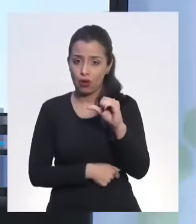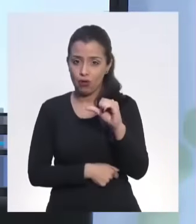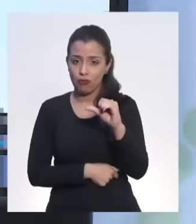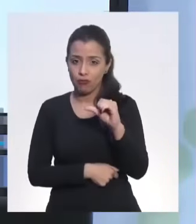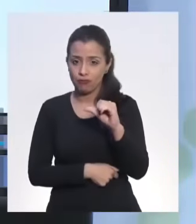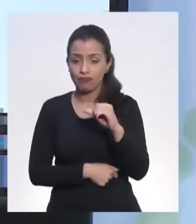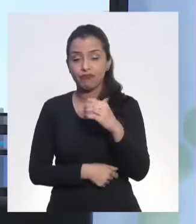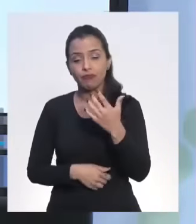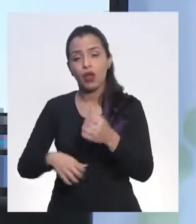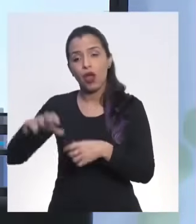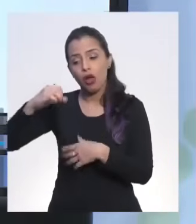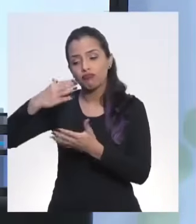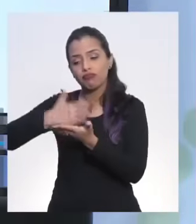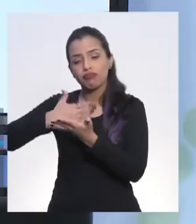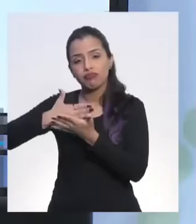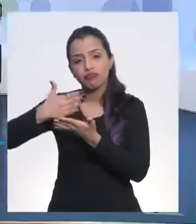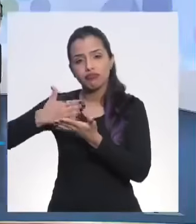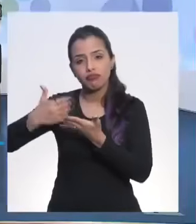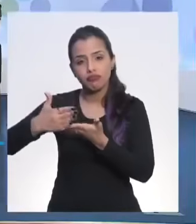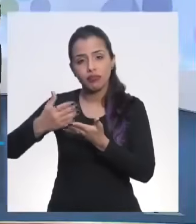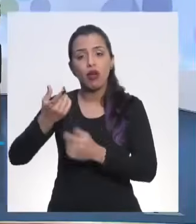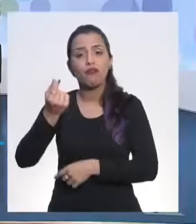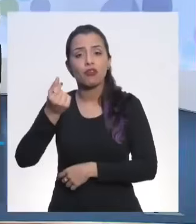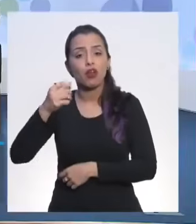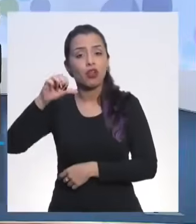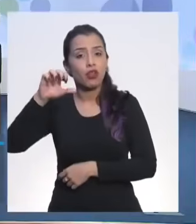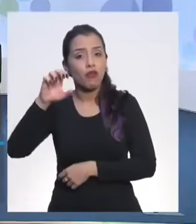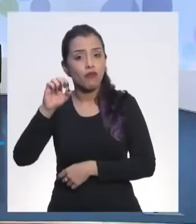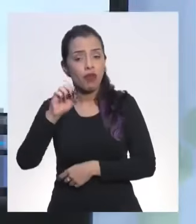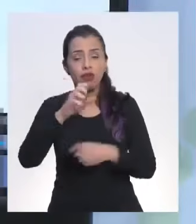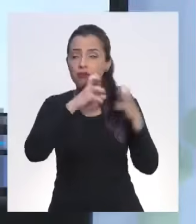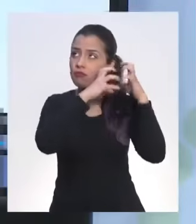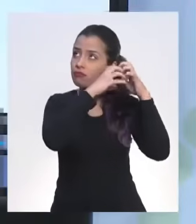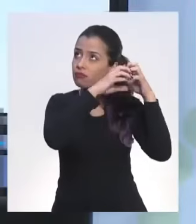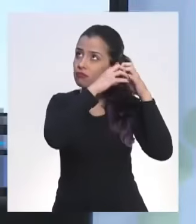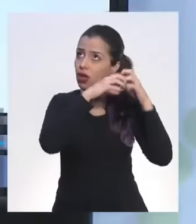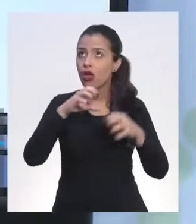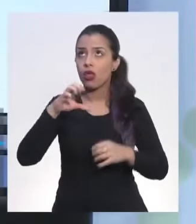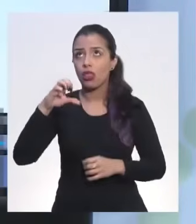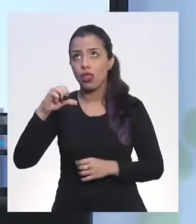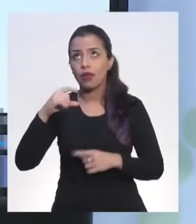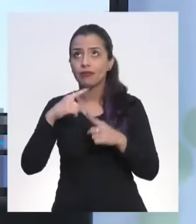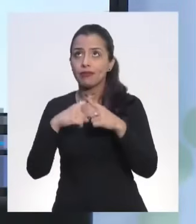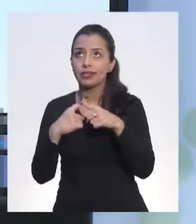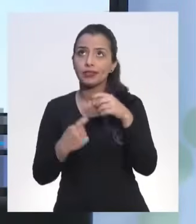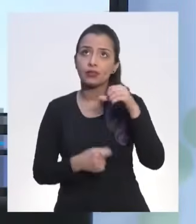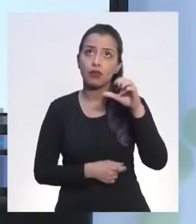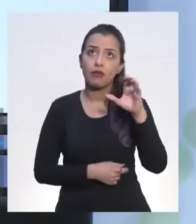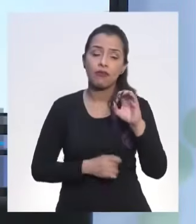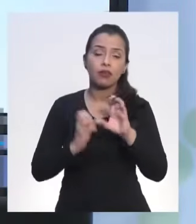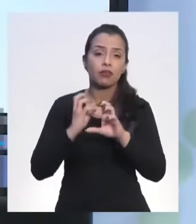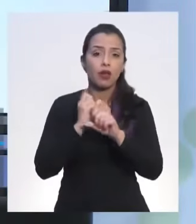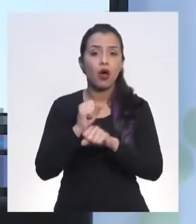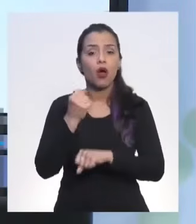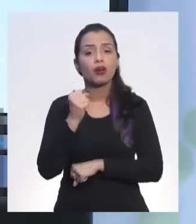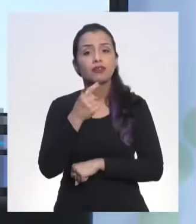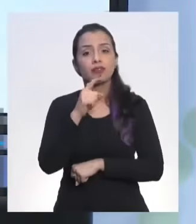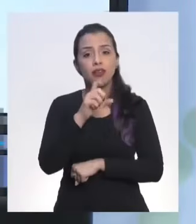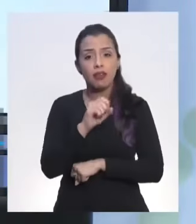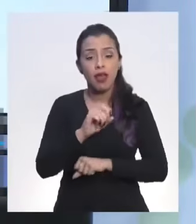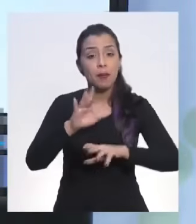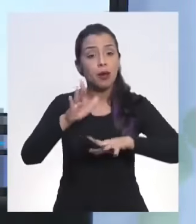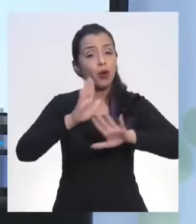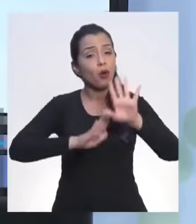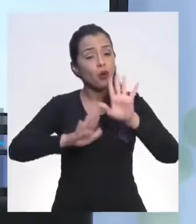aí de R$90, aí você pode fazer um cálculo mental. 9 vezes 90, 810. Toma sempre